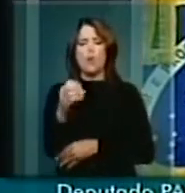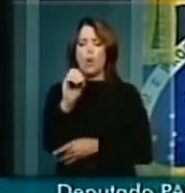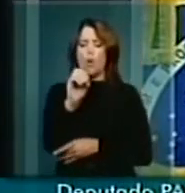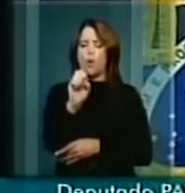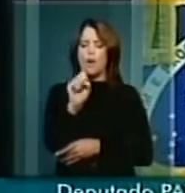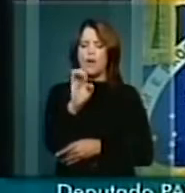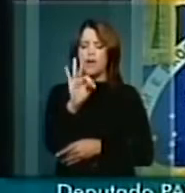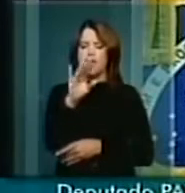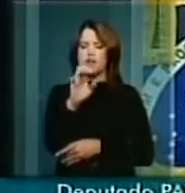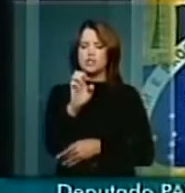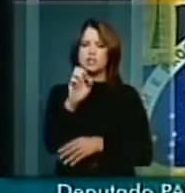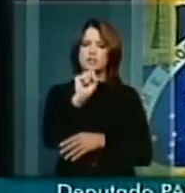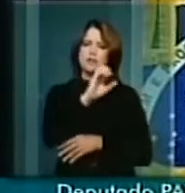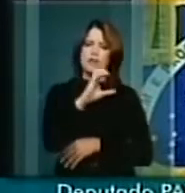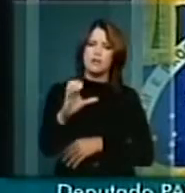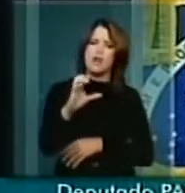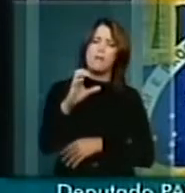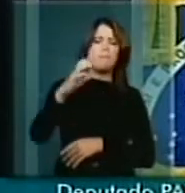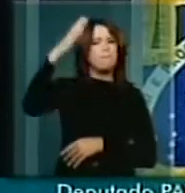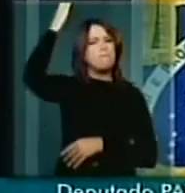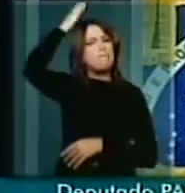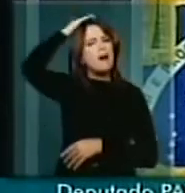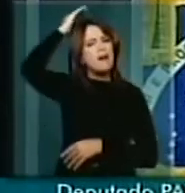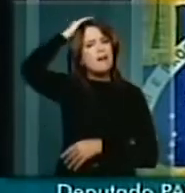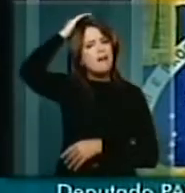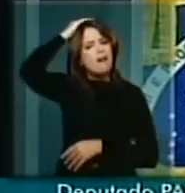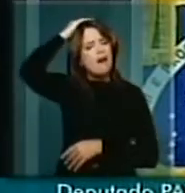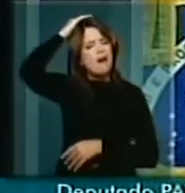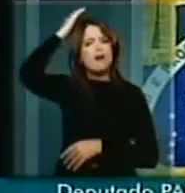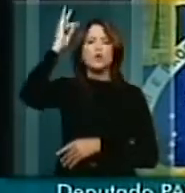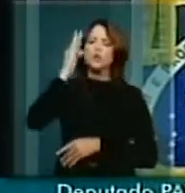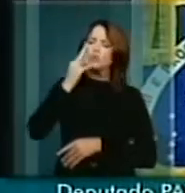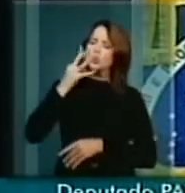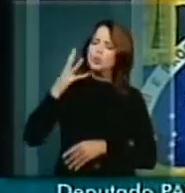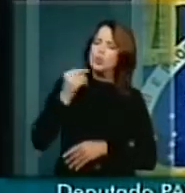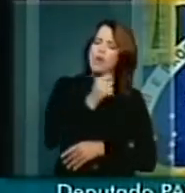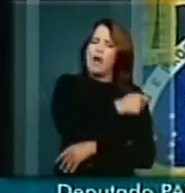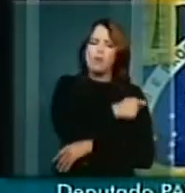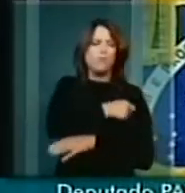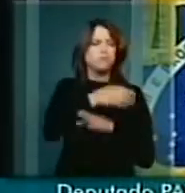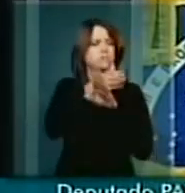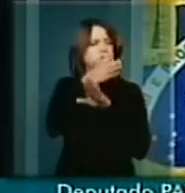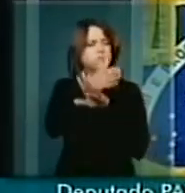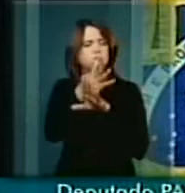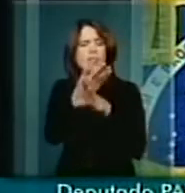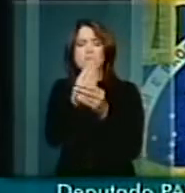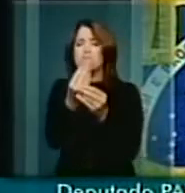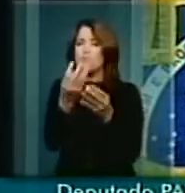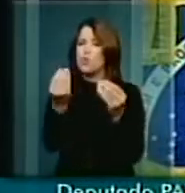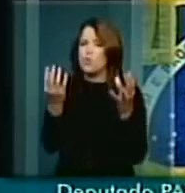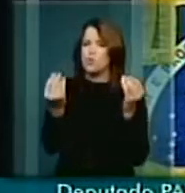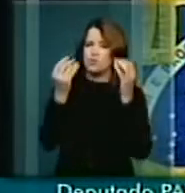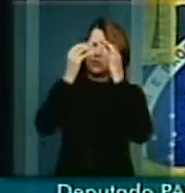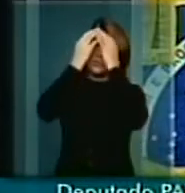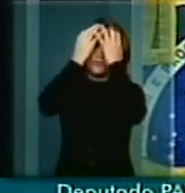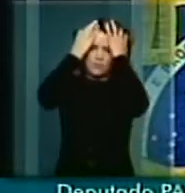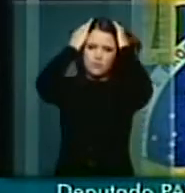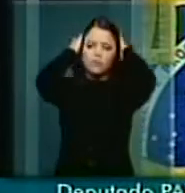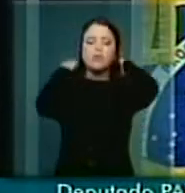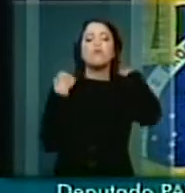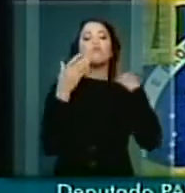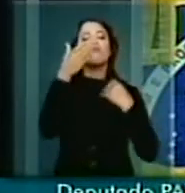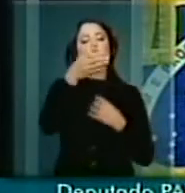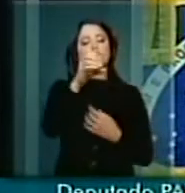de Santa Catarina, no oeste do Paraná, alunos de todas aquelas regiões, e muitos, né, que foram para